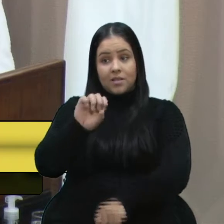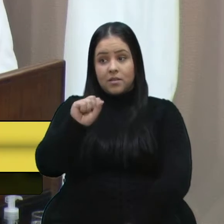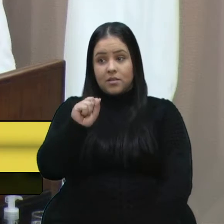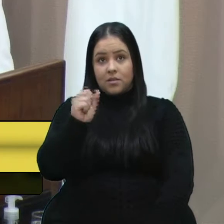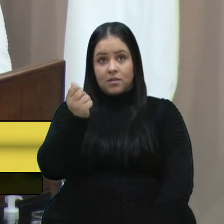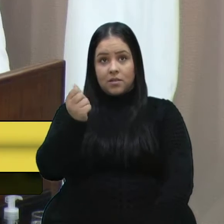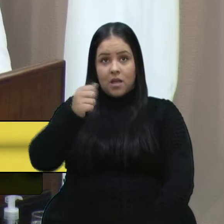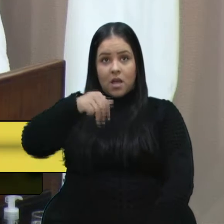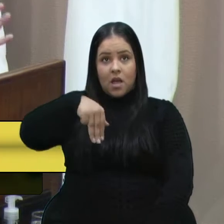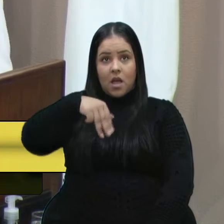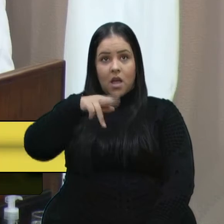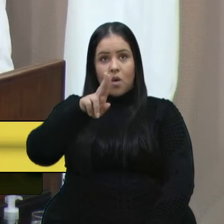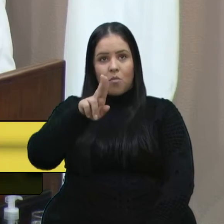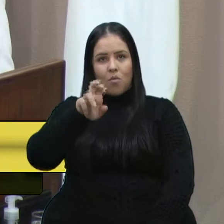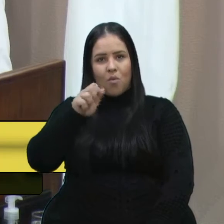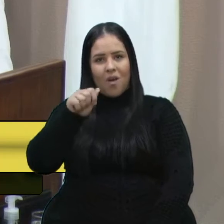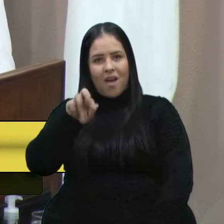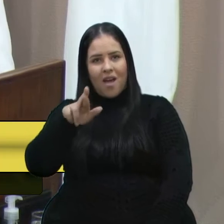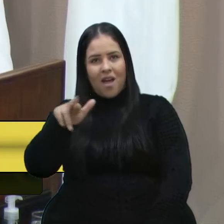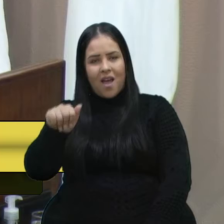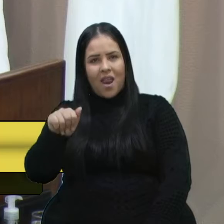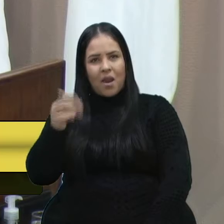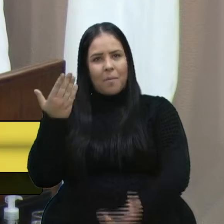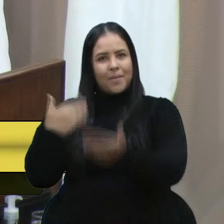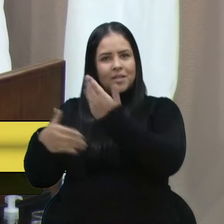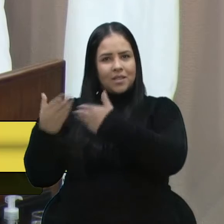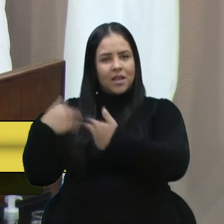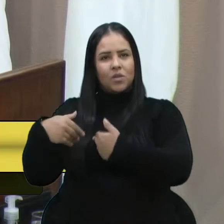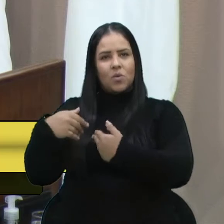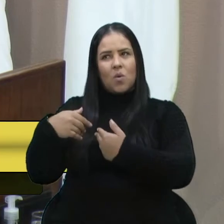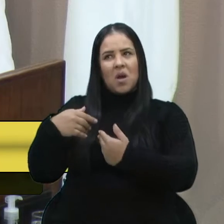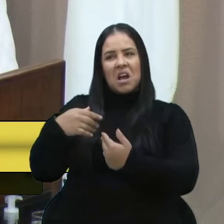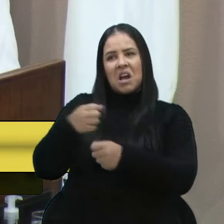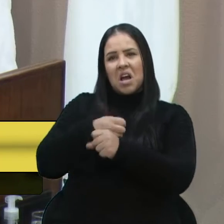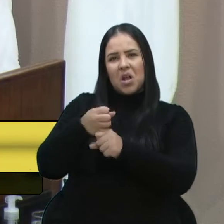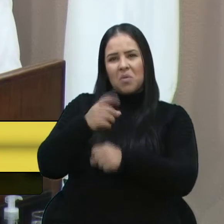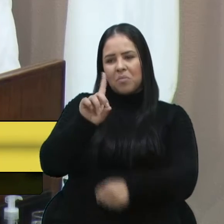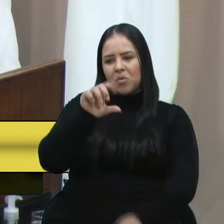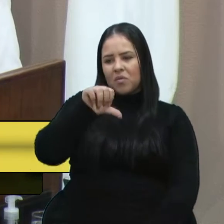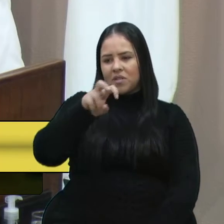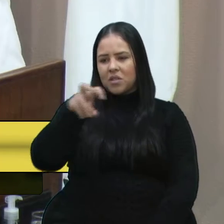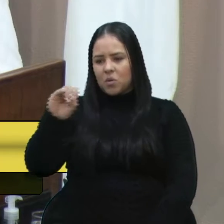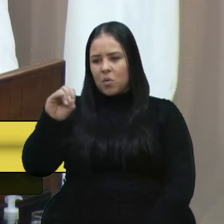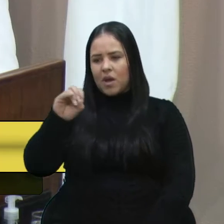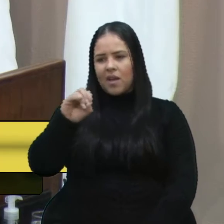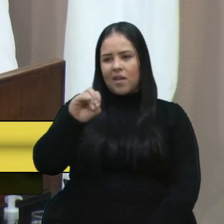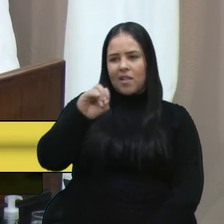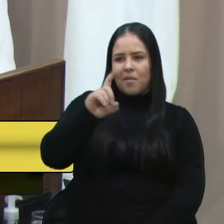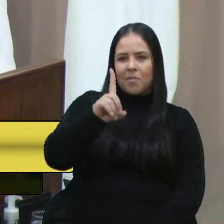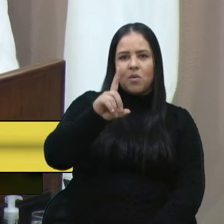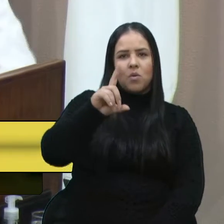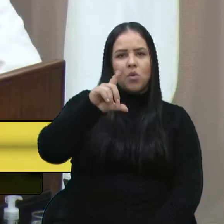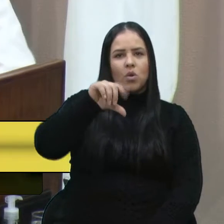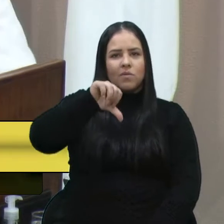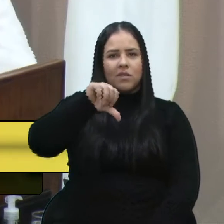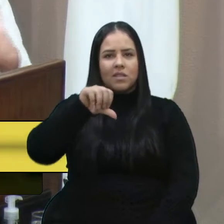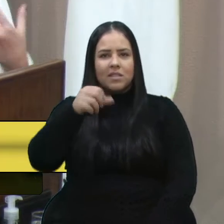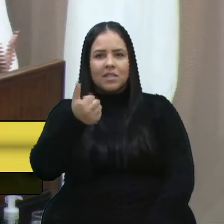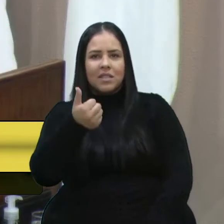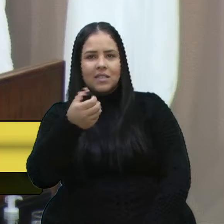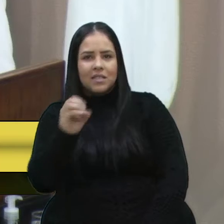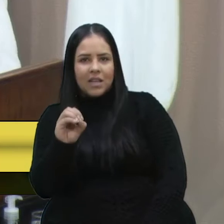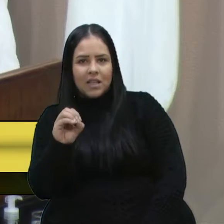um sistema que começou aí ainda na década de 50 e 60, e que tem e teve